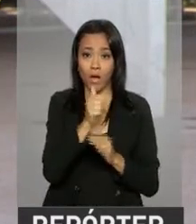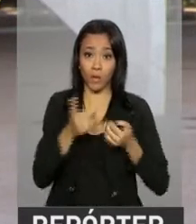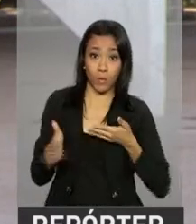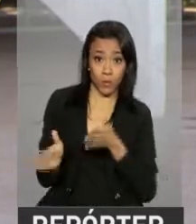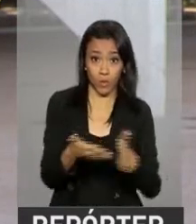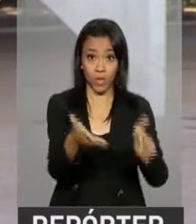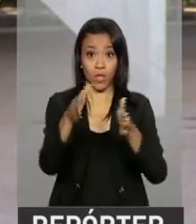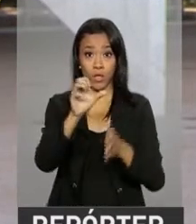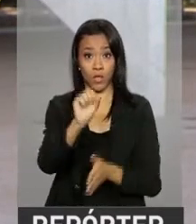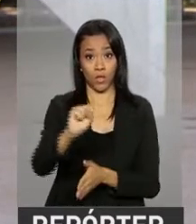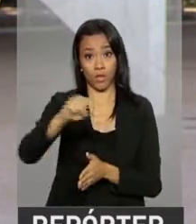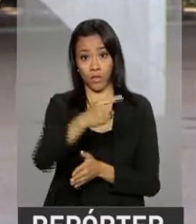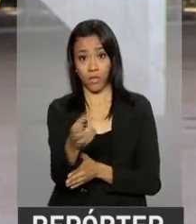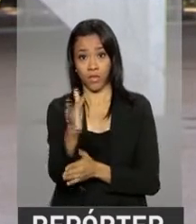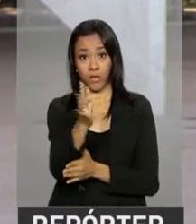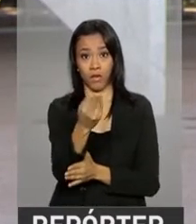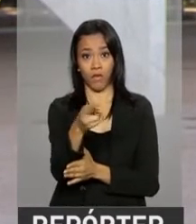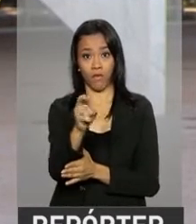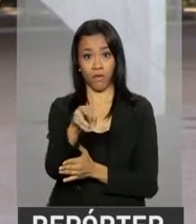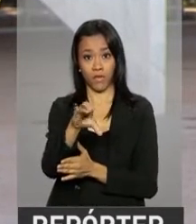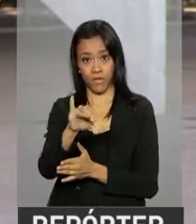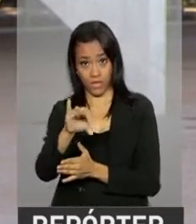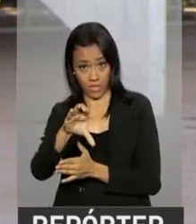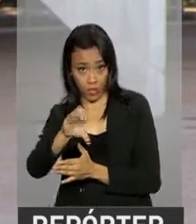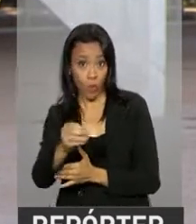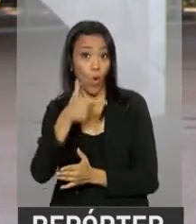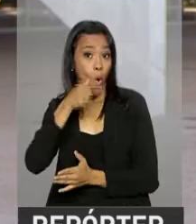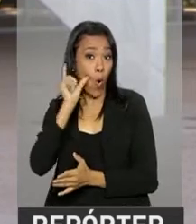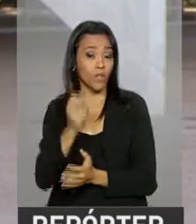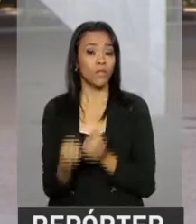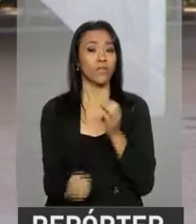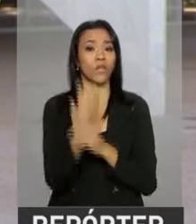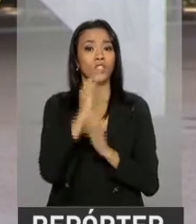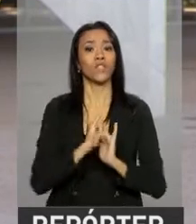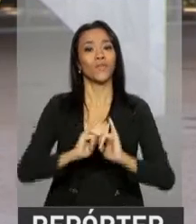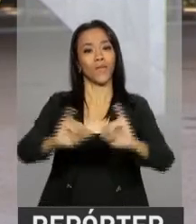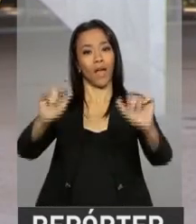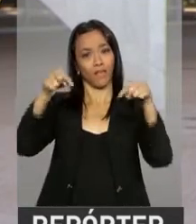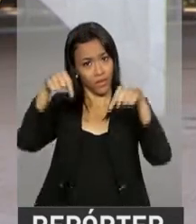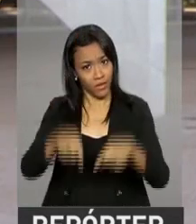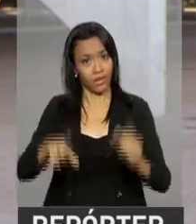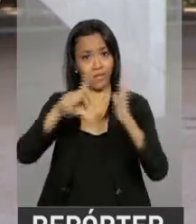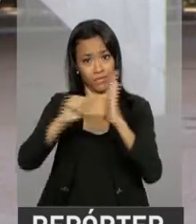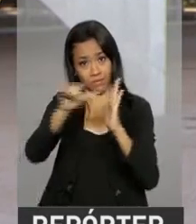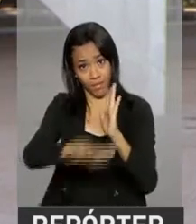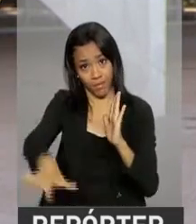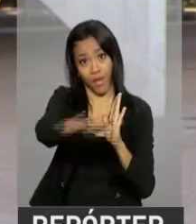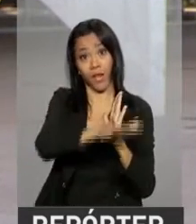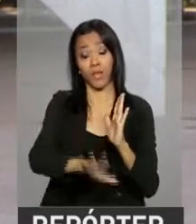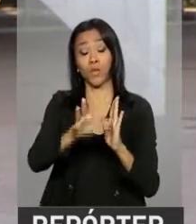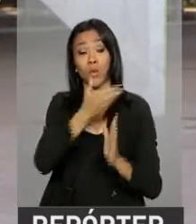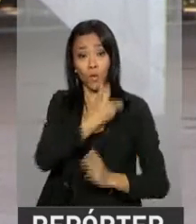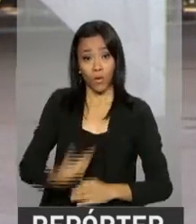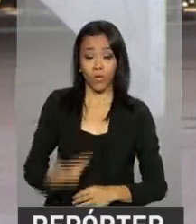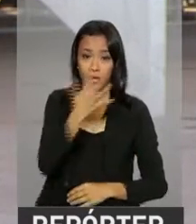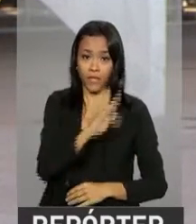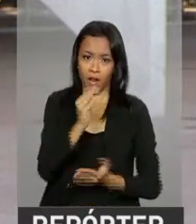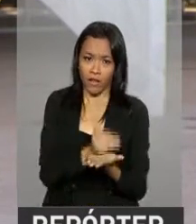lançado ontem pelo presidente em exercício Michel Temer, em uma cerimônia aqui no Palácio do Planalto. O governo federal vai investir mais